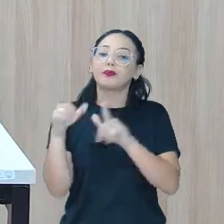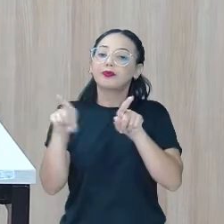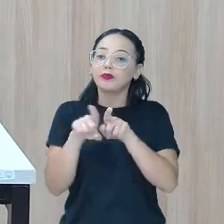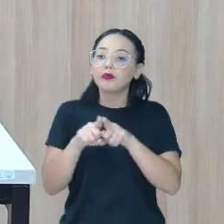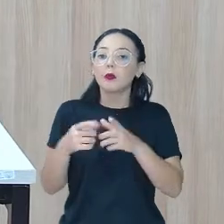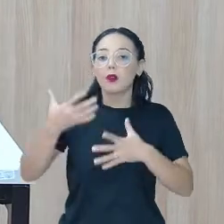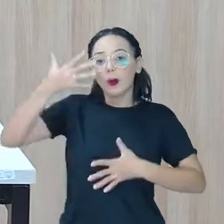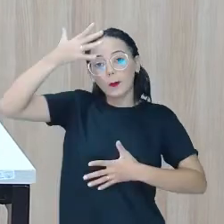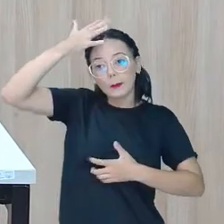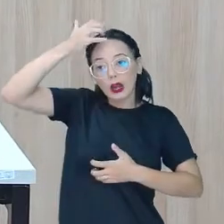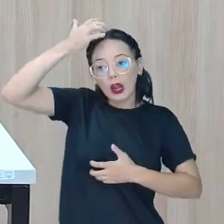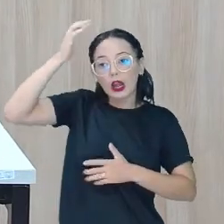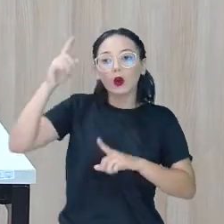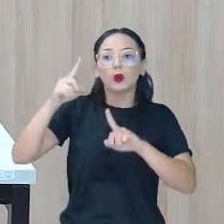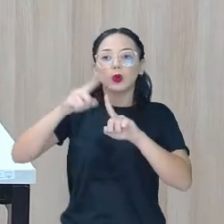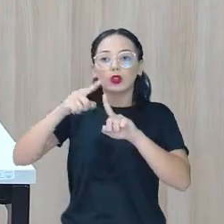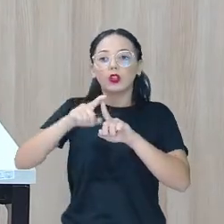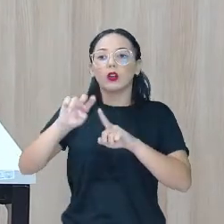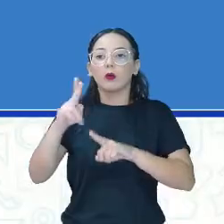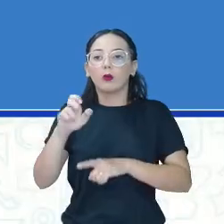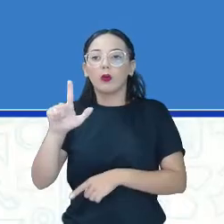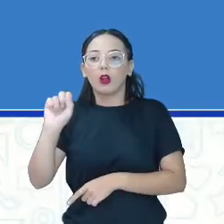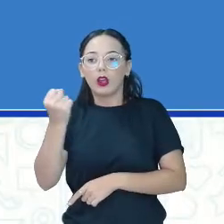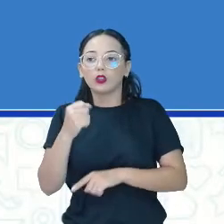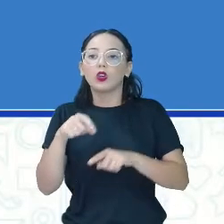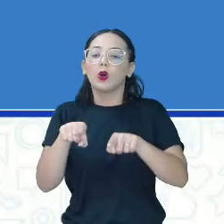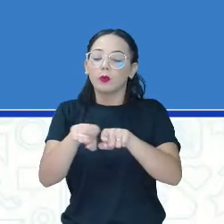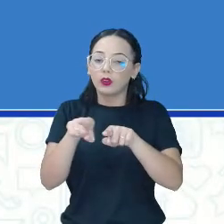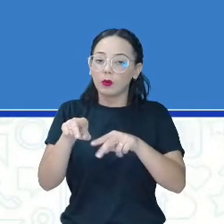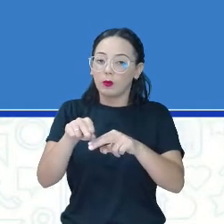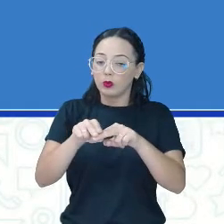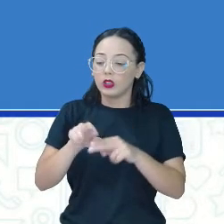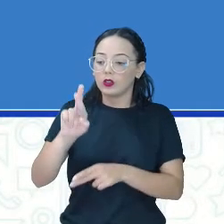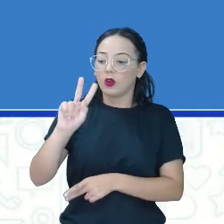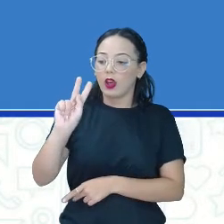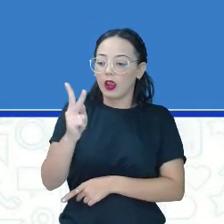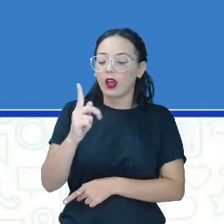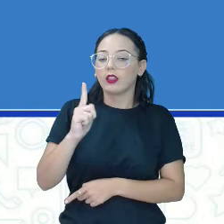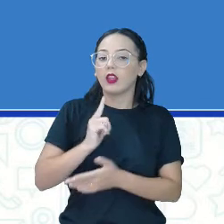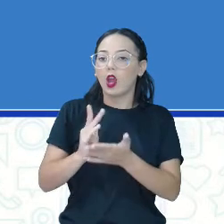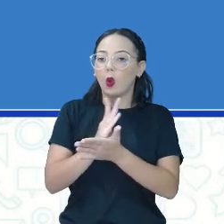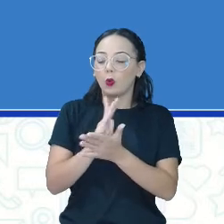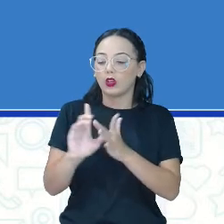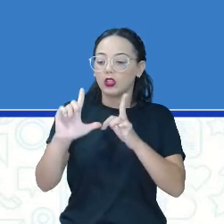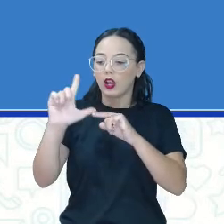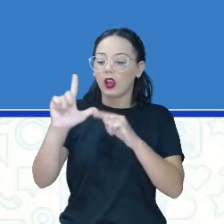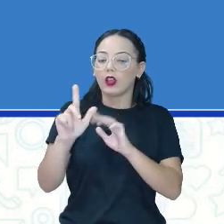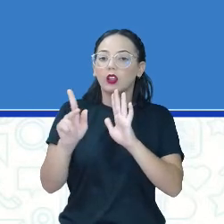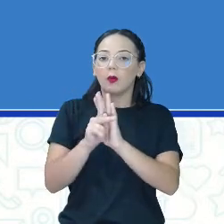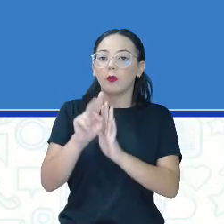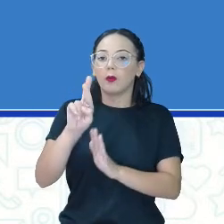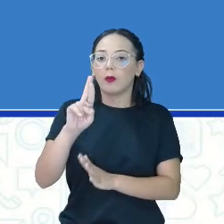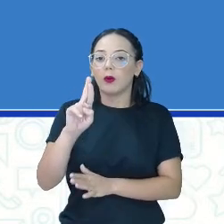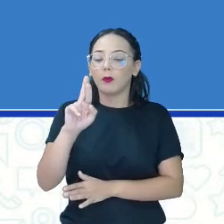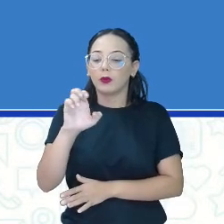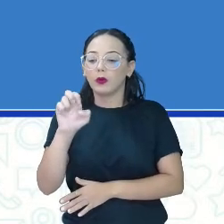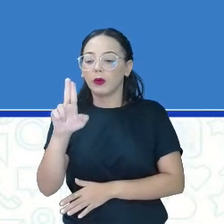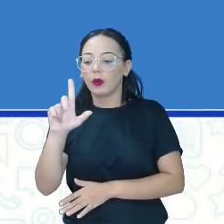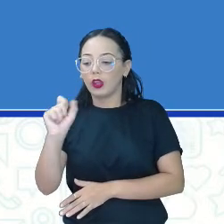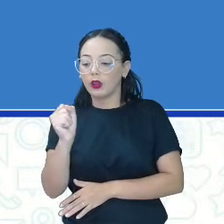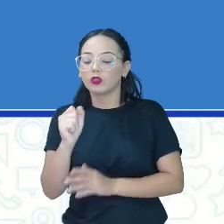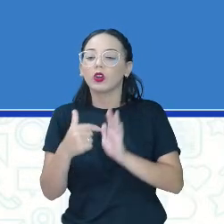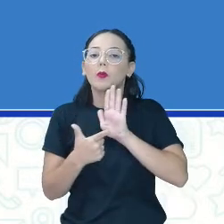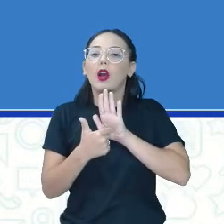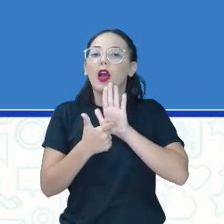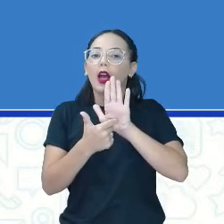questão desse macacos reus, por isso também o fator RH, pegar aí algumas letrinhas aí do reus, para representar